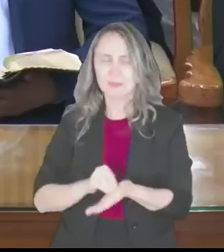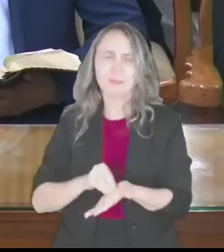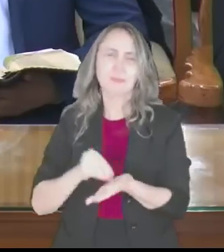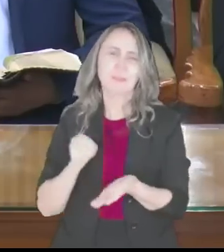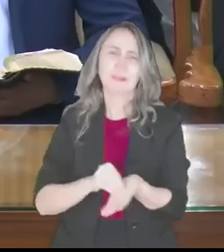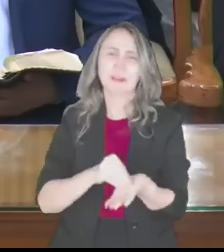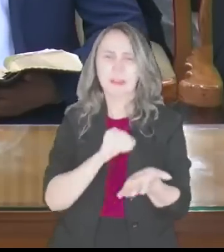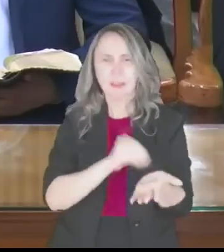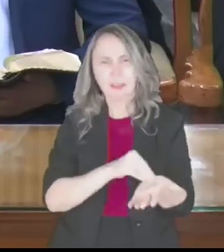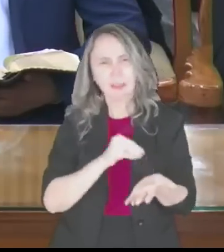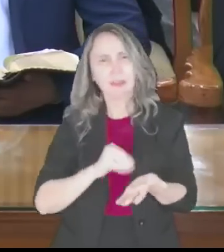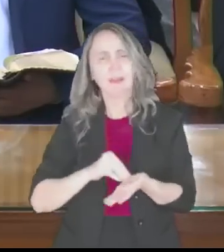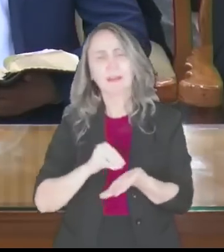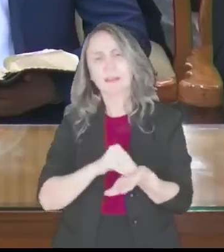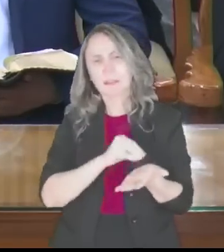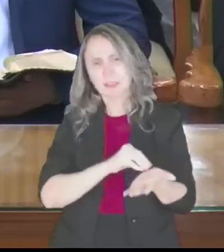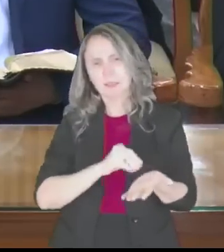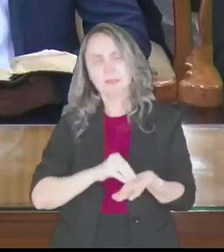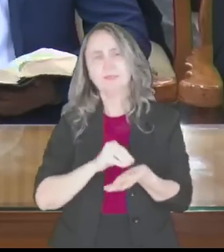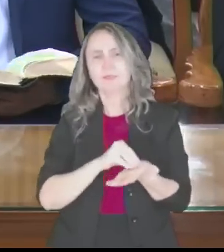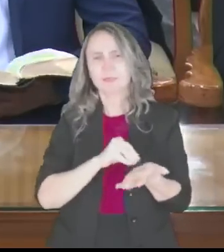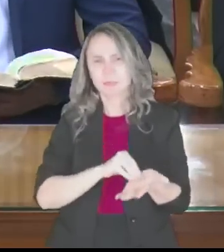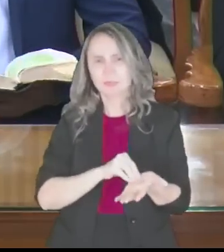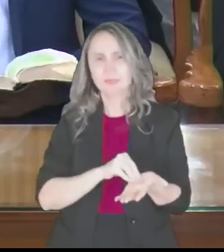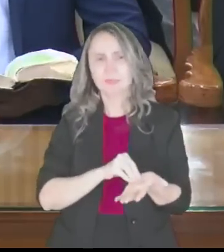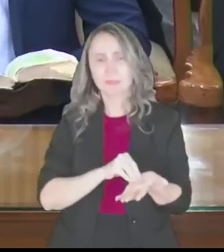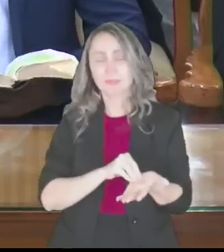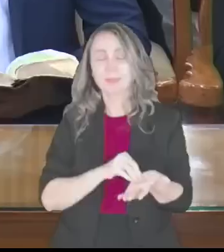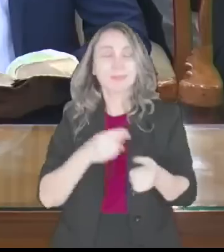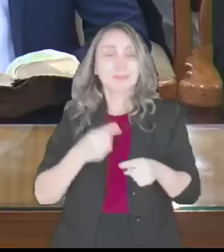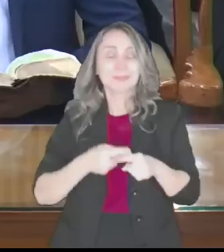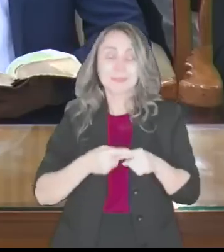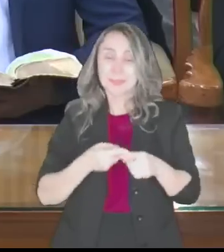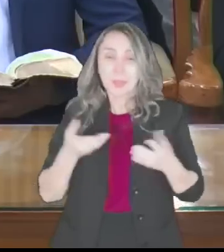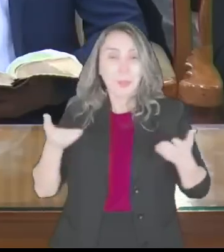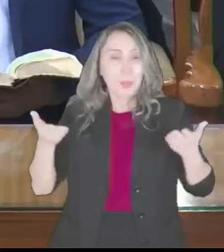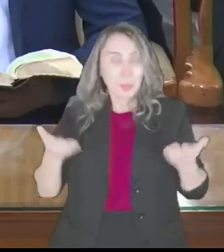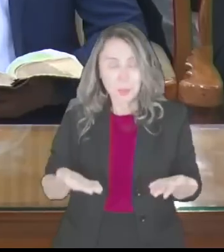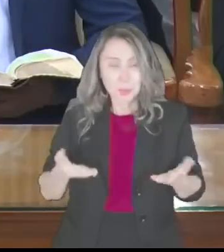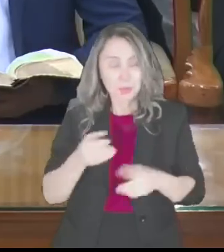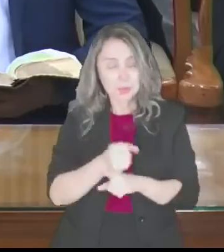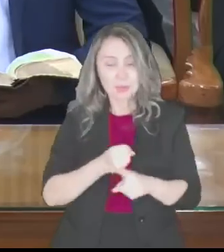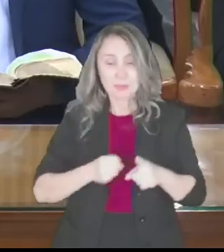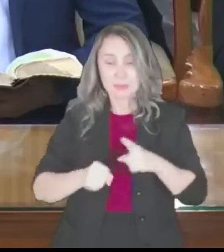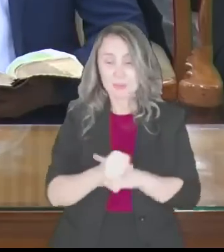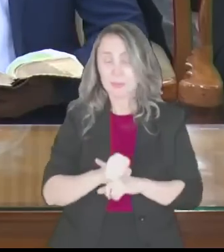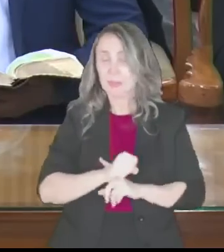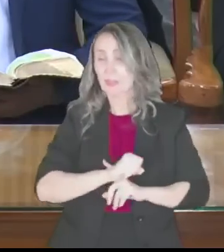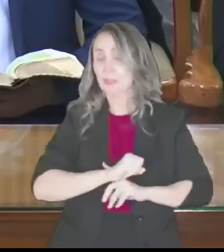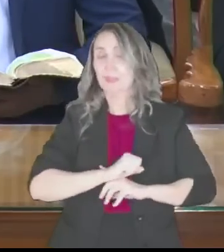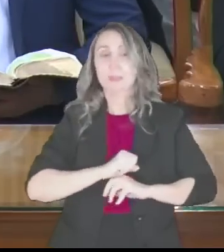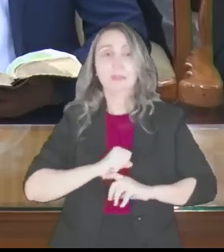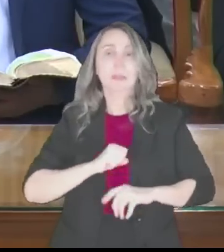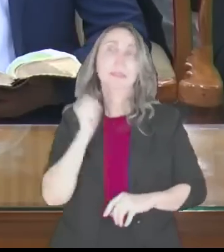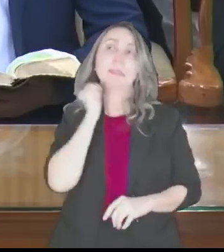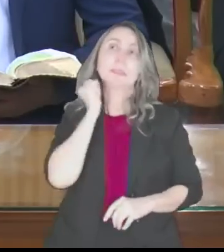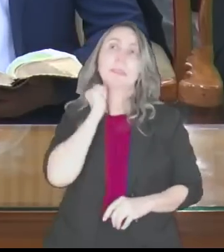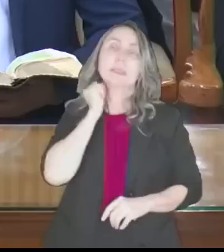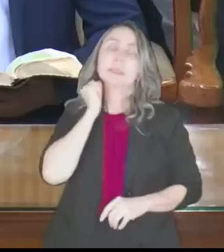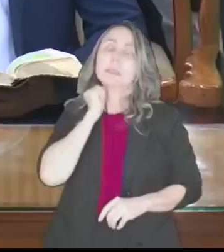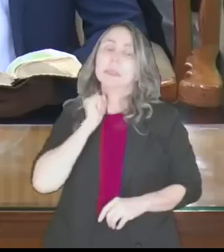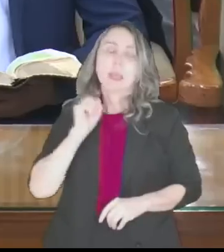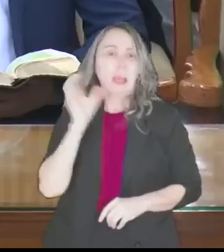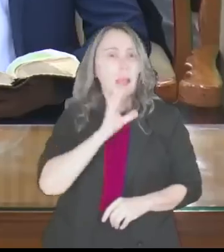mundo pós-moderno é muito alvoroçado. O mundo pós-moderno é um corre-corre muito grande. O